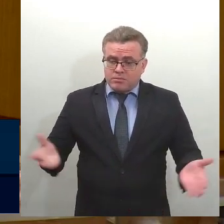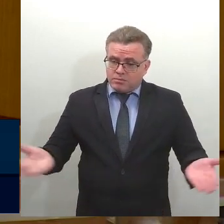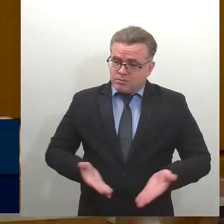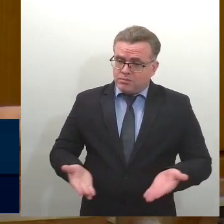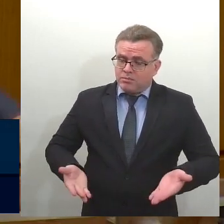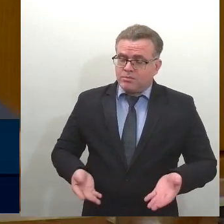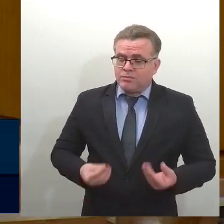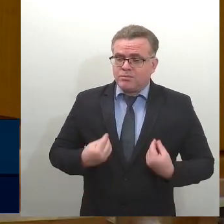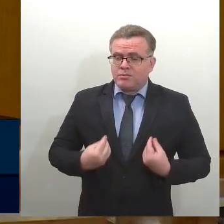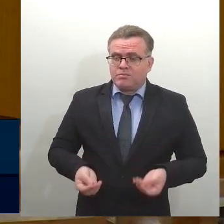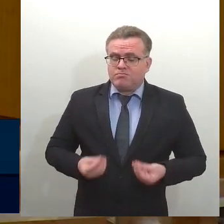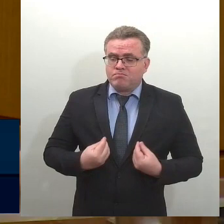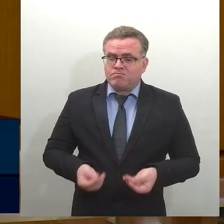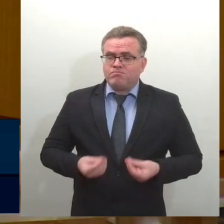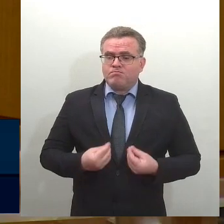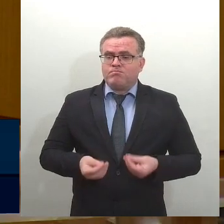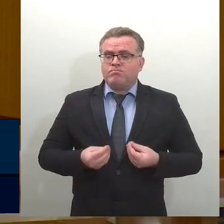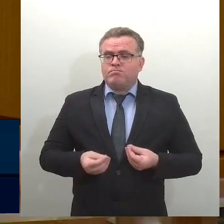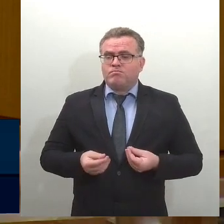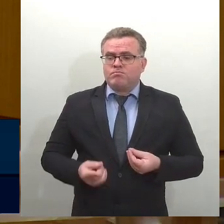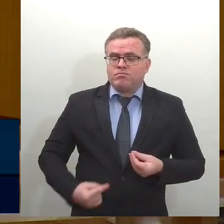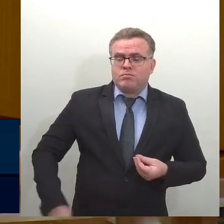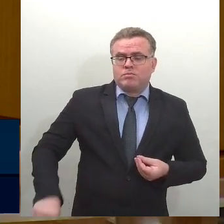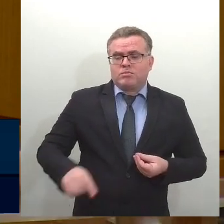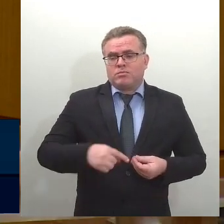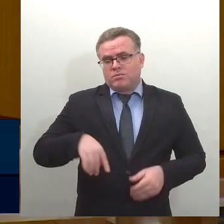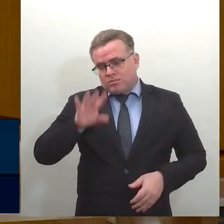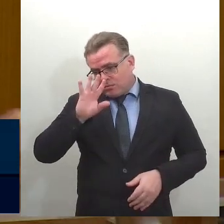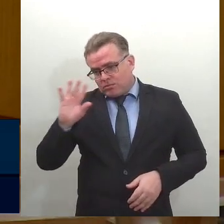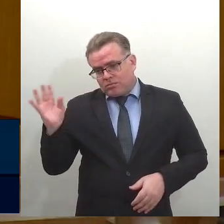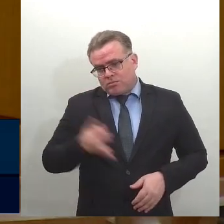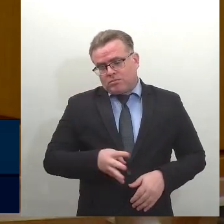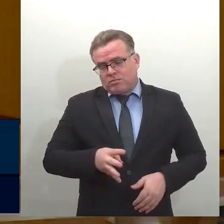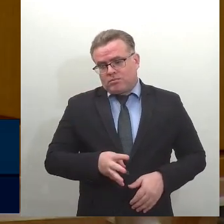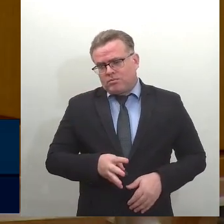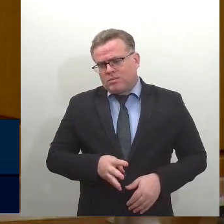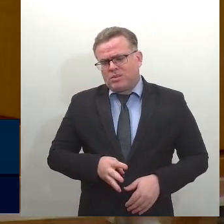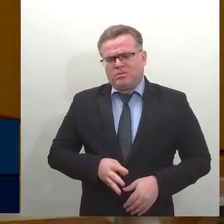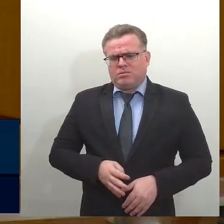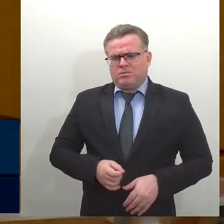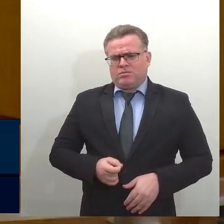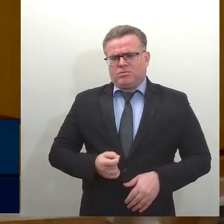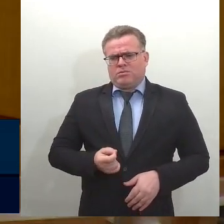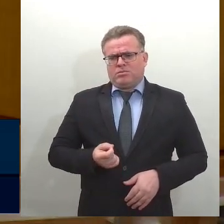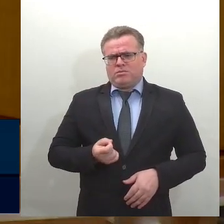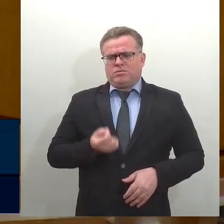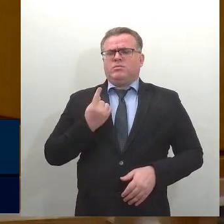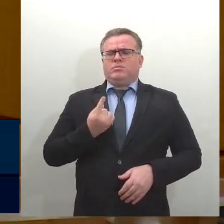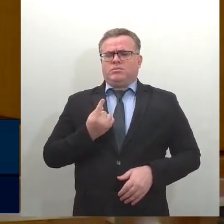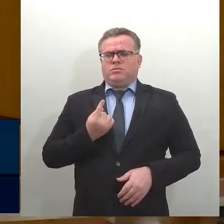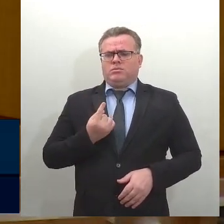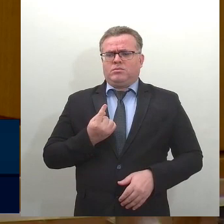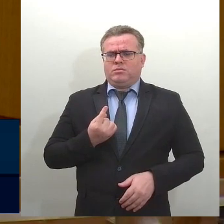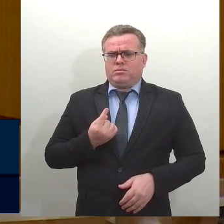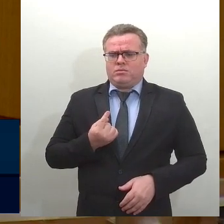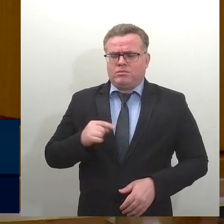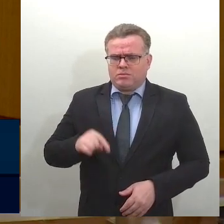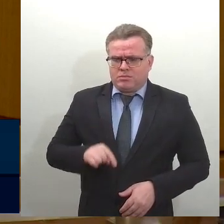somos atacados como se a educação de Itabaiana